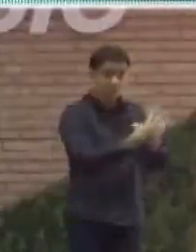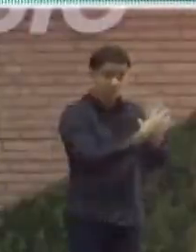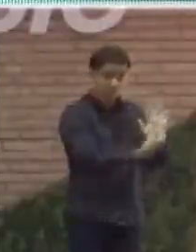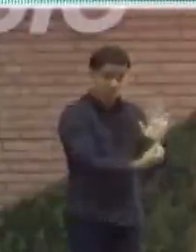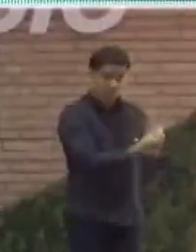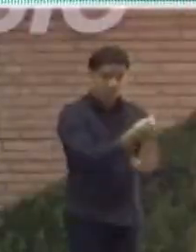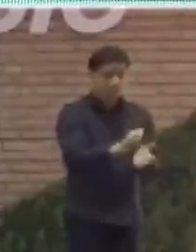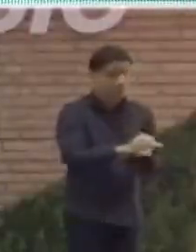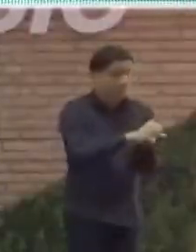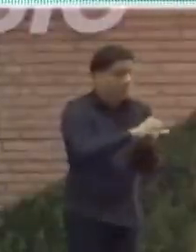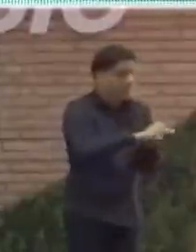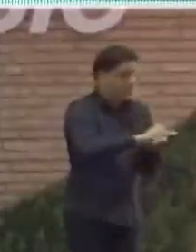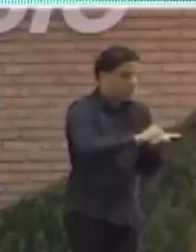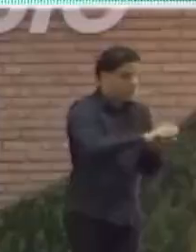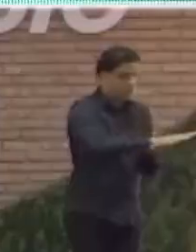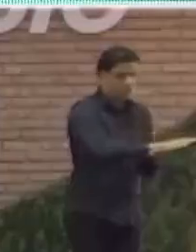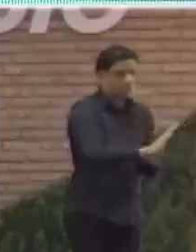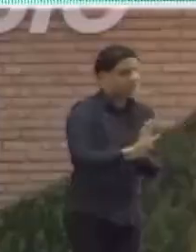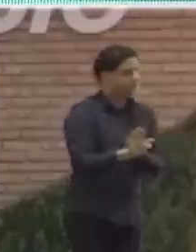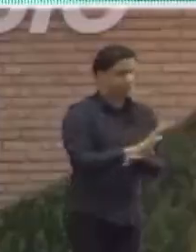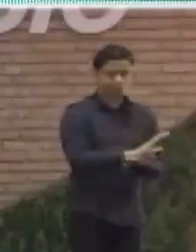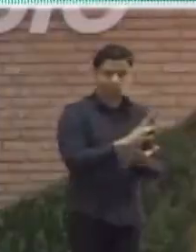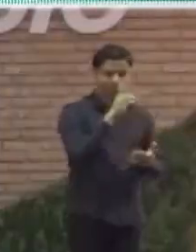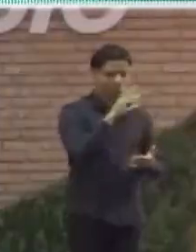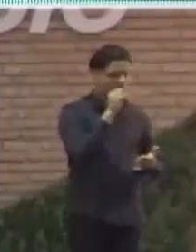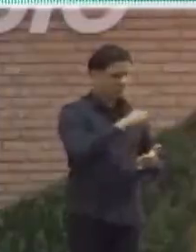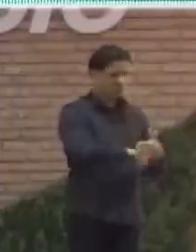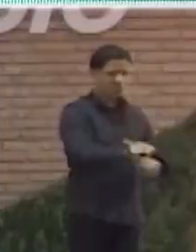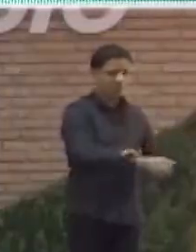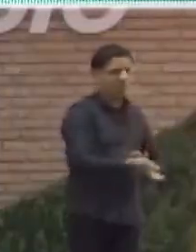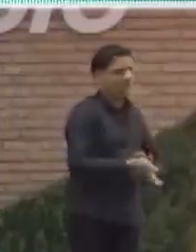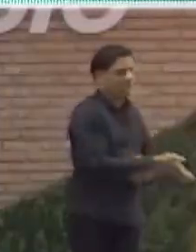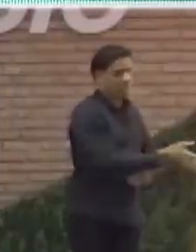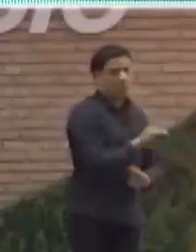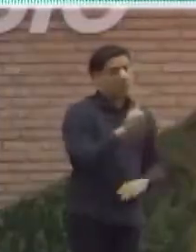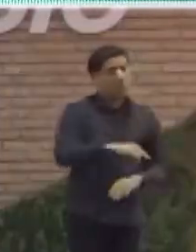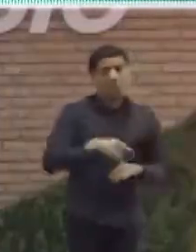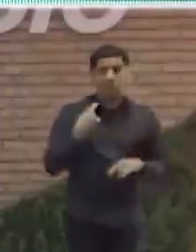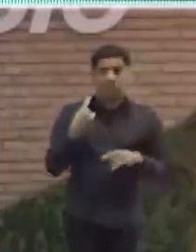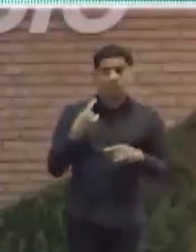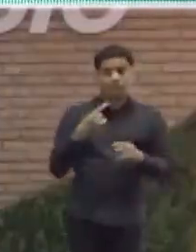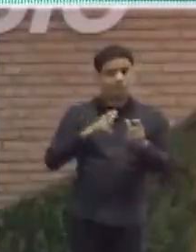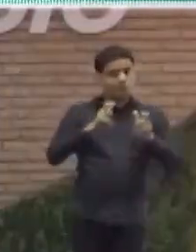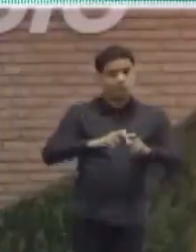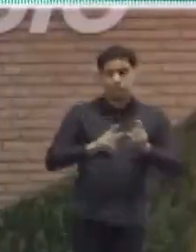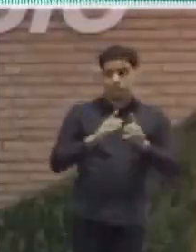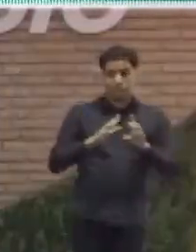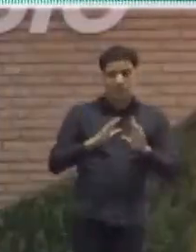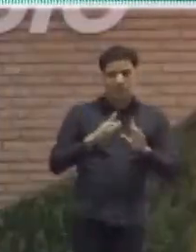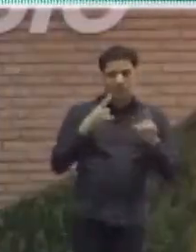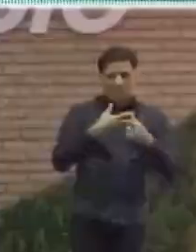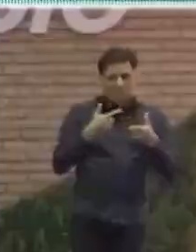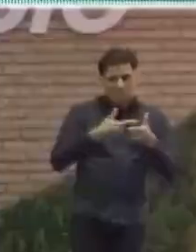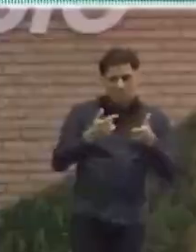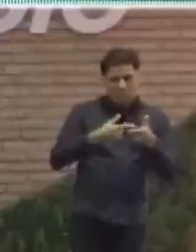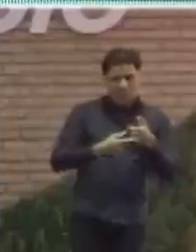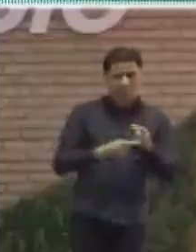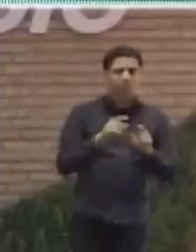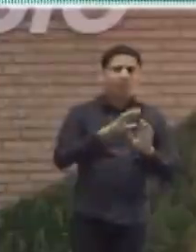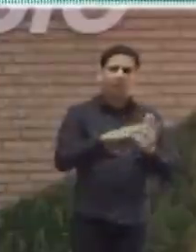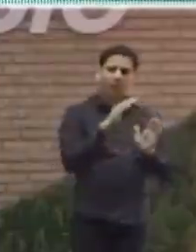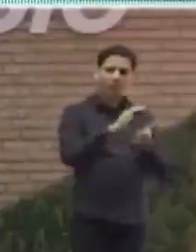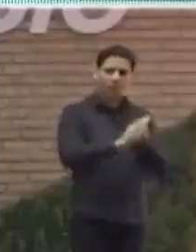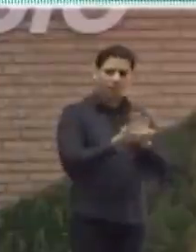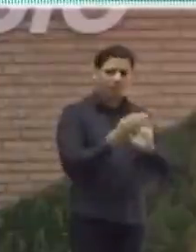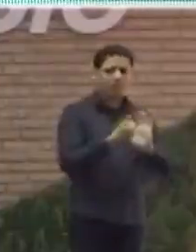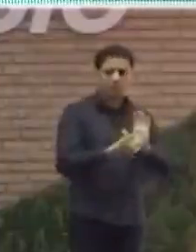modelo cumulativo, perverso, quase um manicômio tributário, para uma nova modalidade